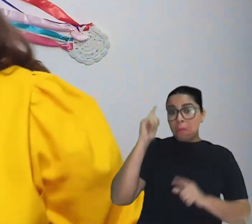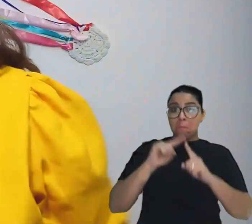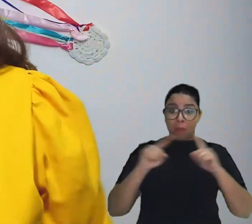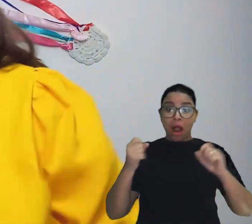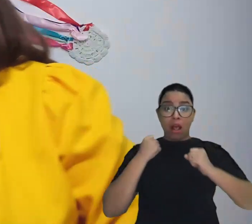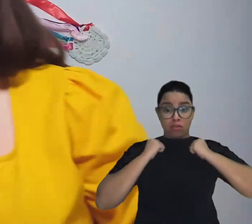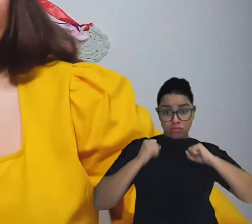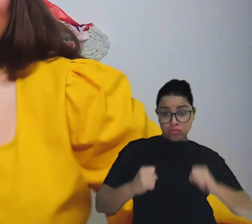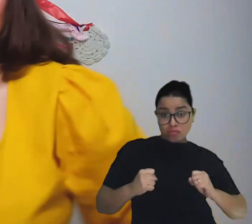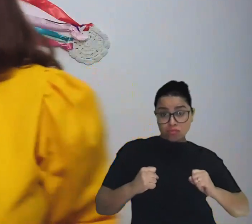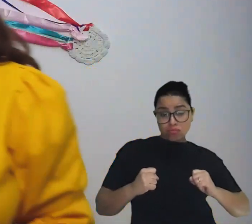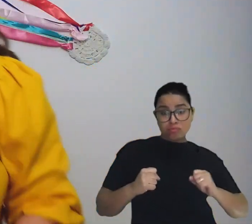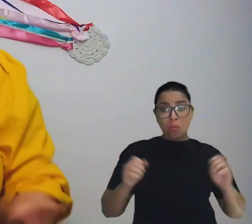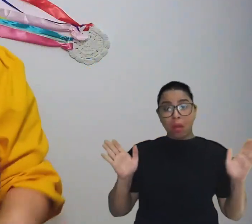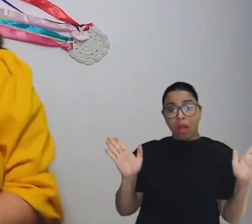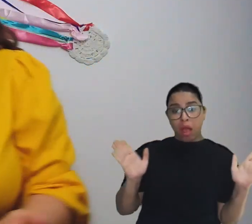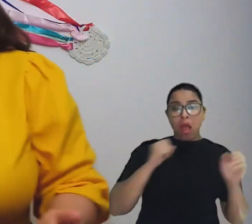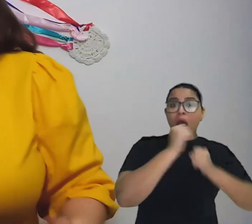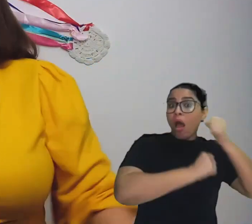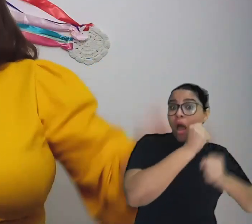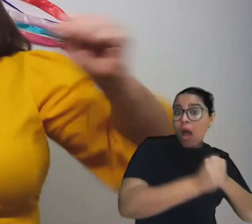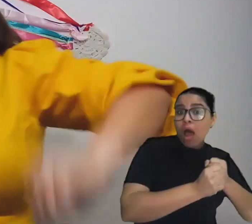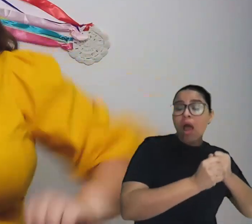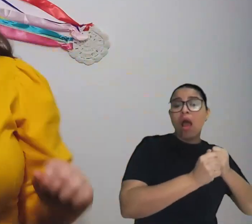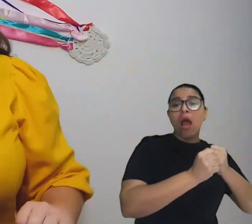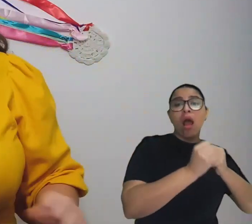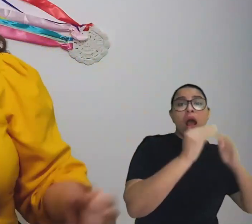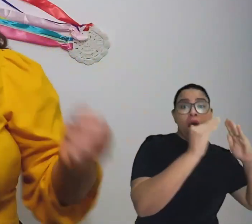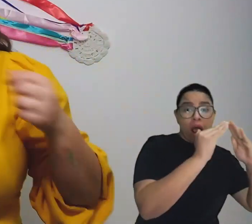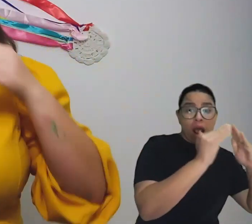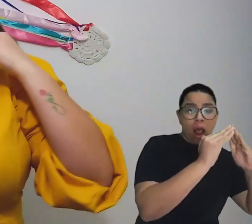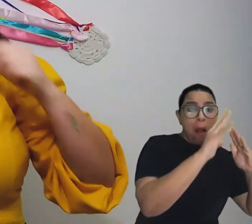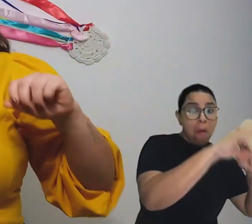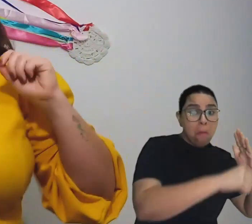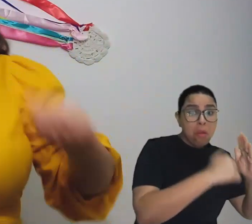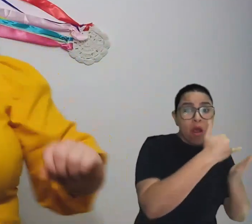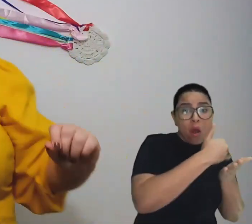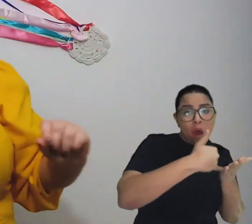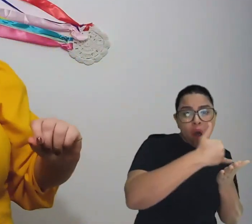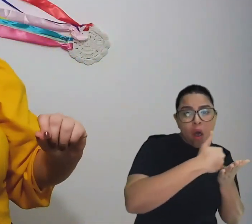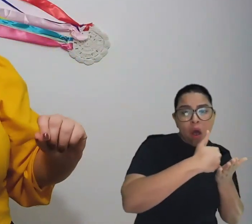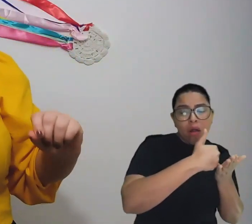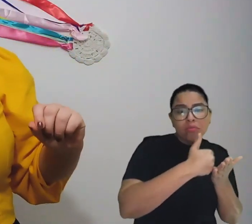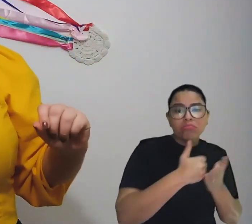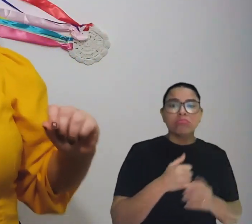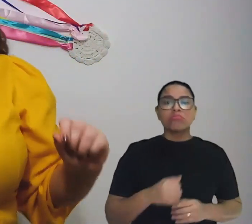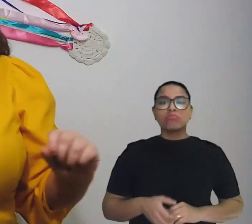mas a Dorothy e o espantalho correram na casinha, pegaram óleo e passaram primeiro no